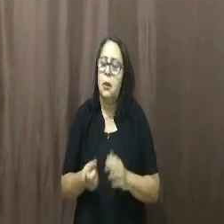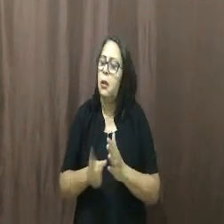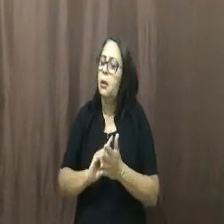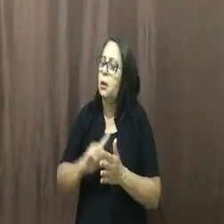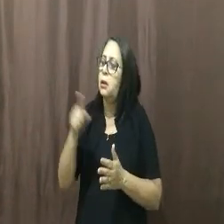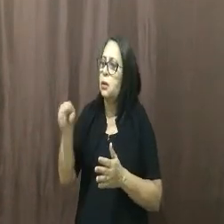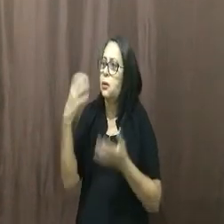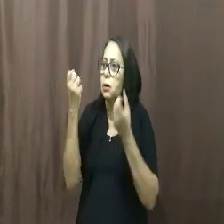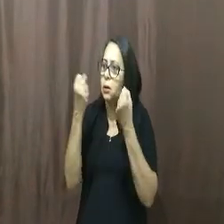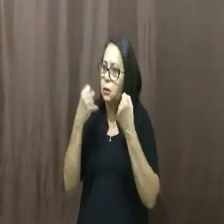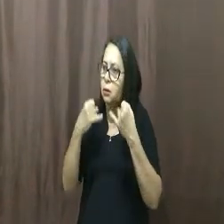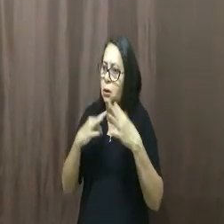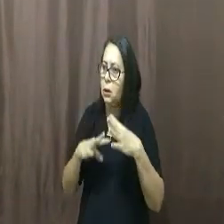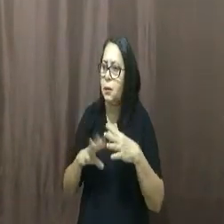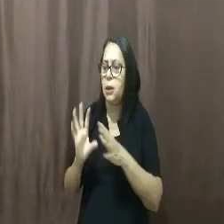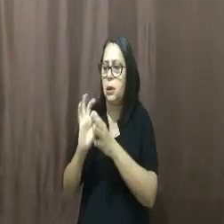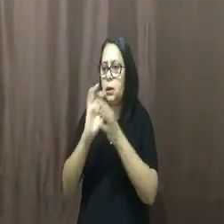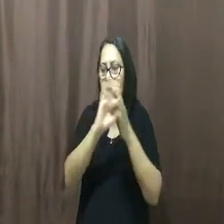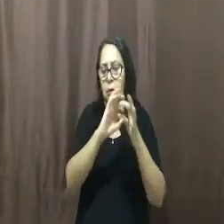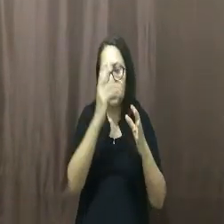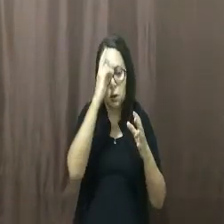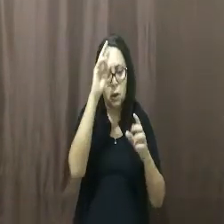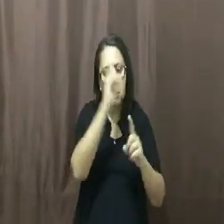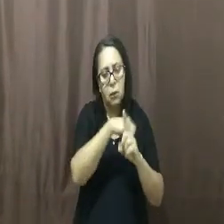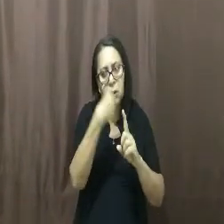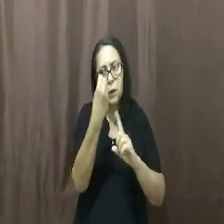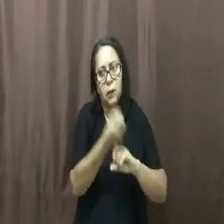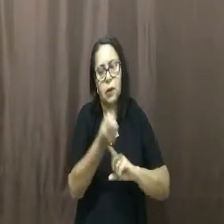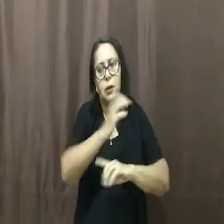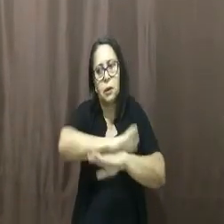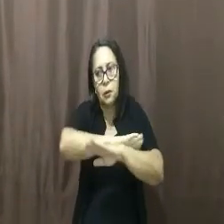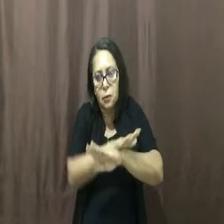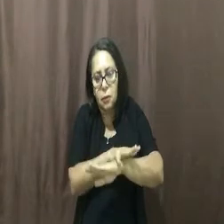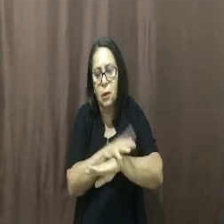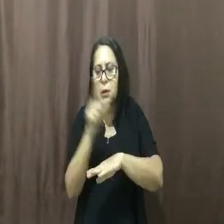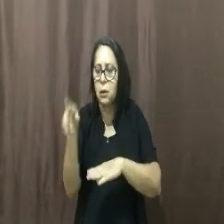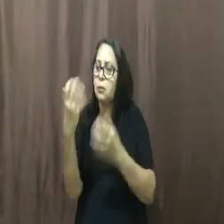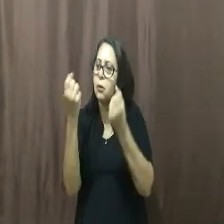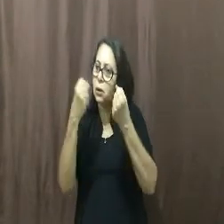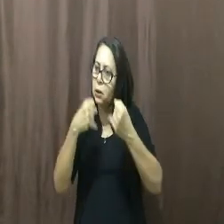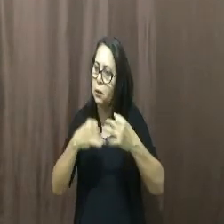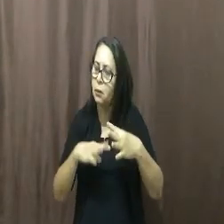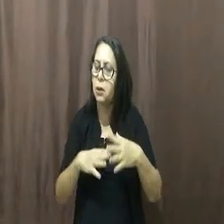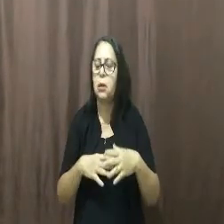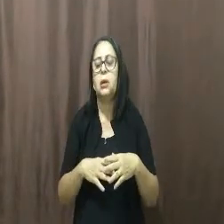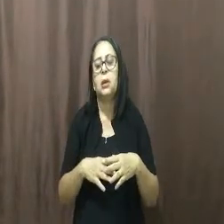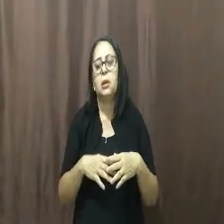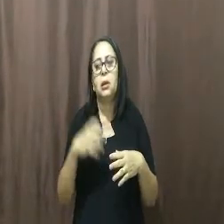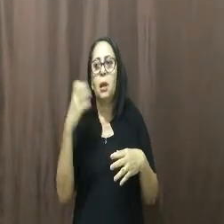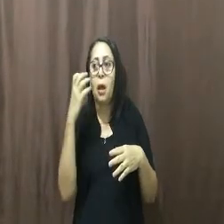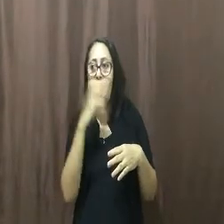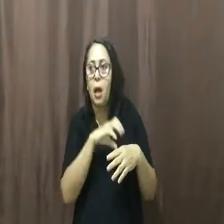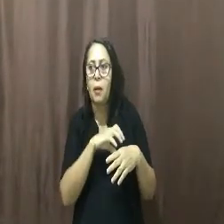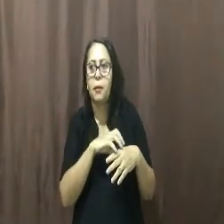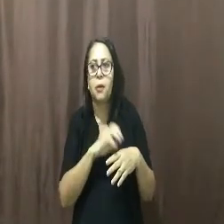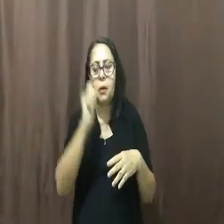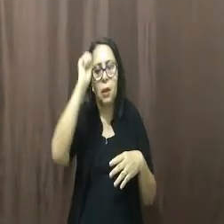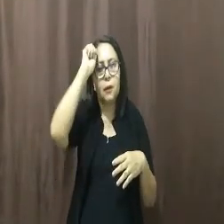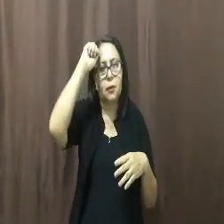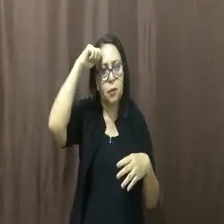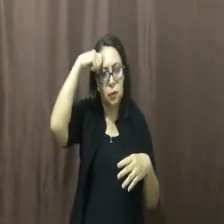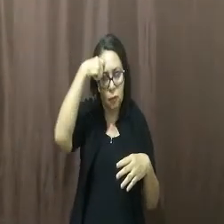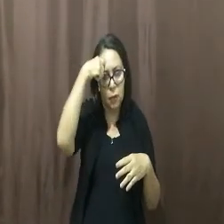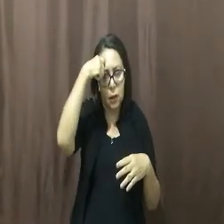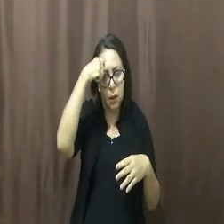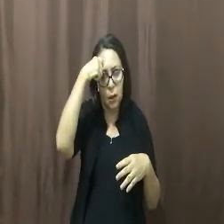Professor, antes de eu falar sobre o contexto histórico e social sobre o racismo, eu queria que o senhor falasse brevemente sobre